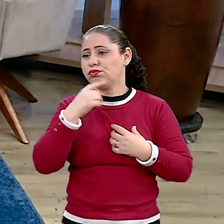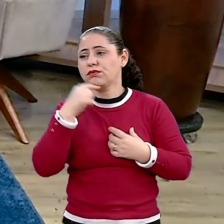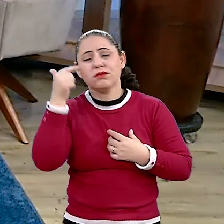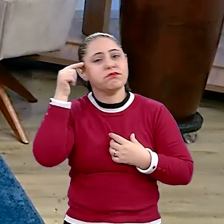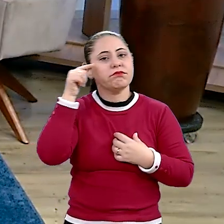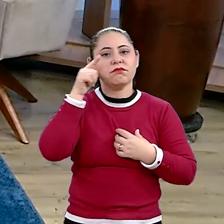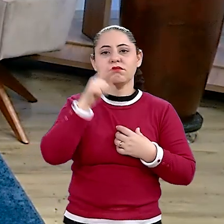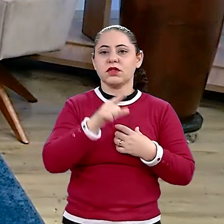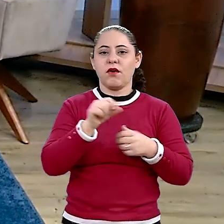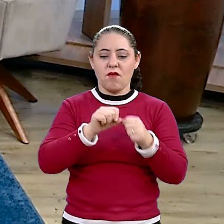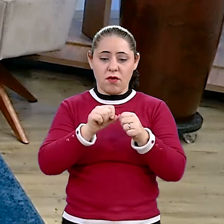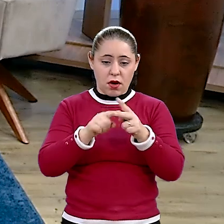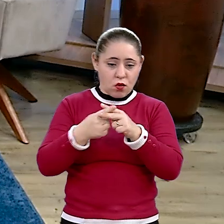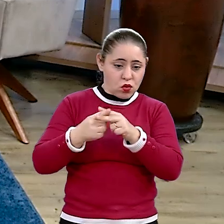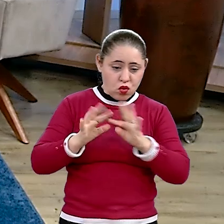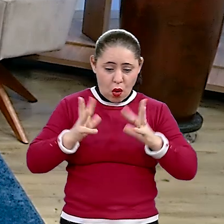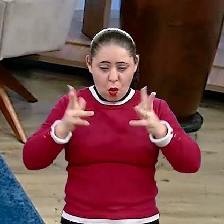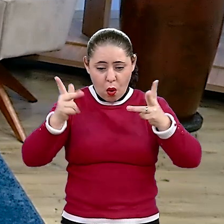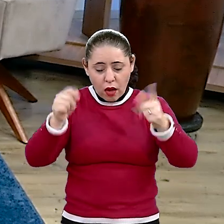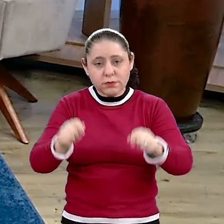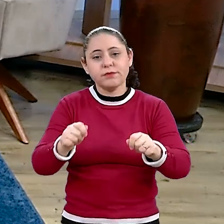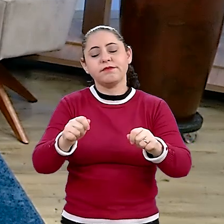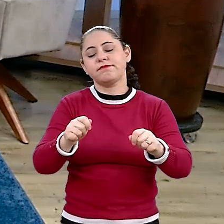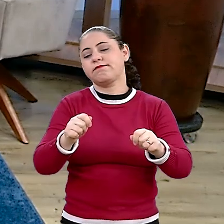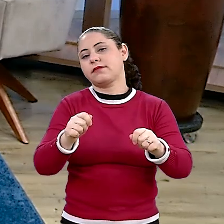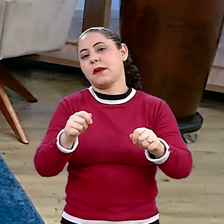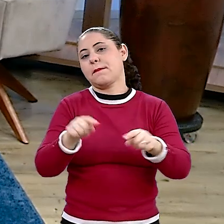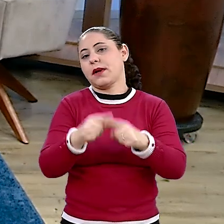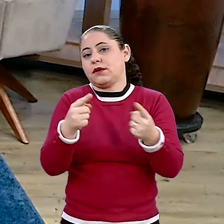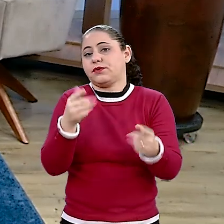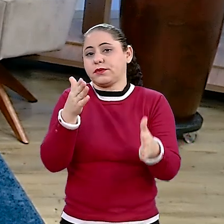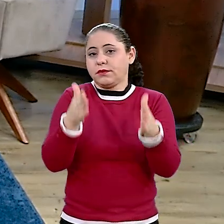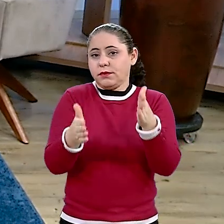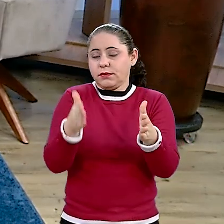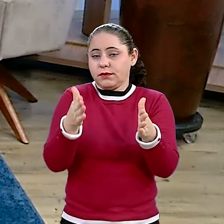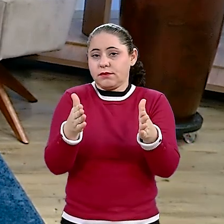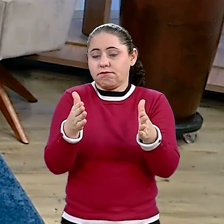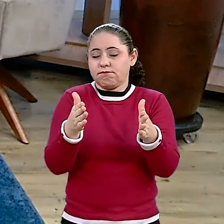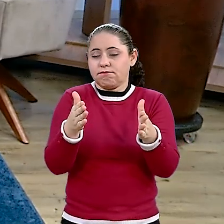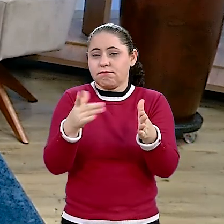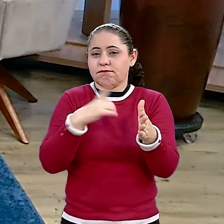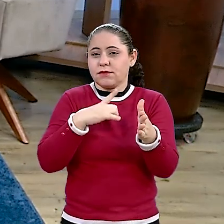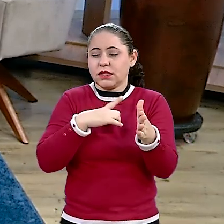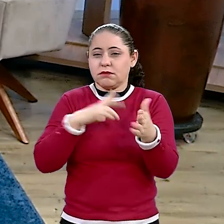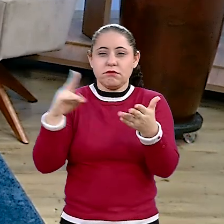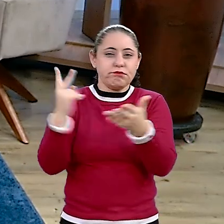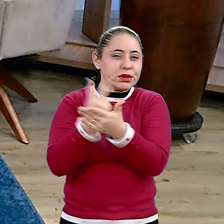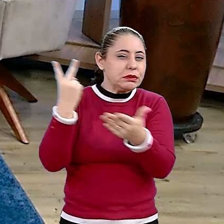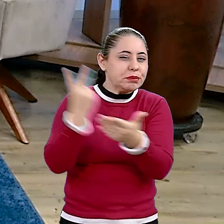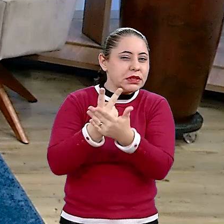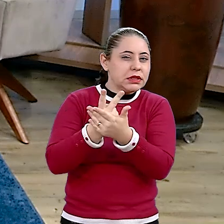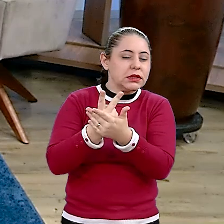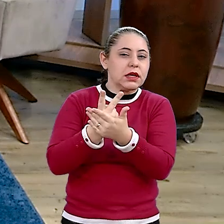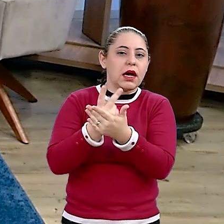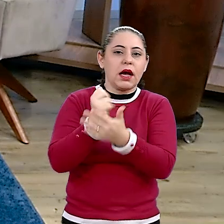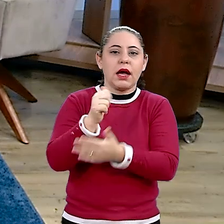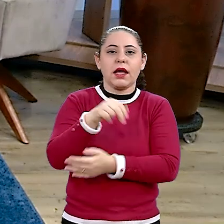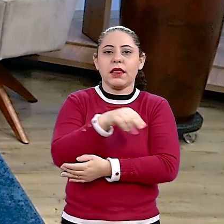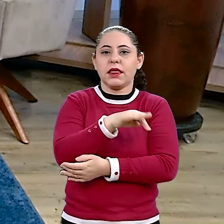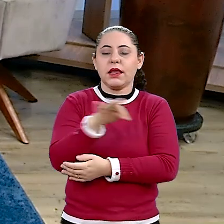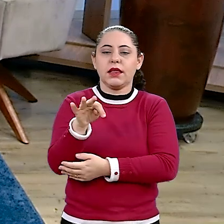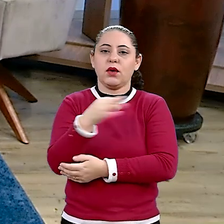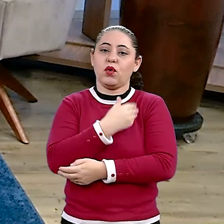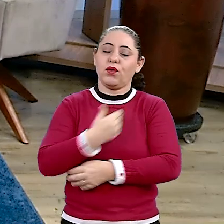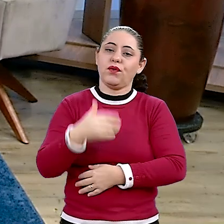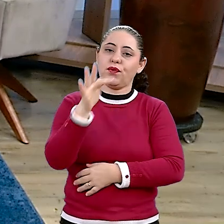os trechos? Sim. Mas nesse momento de tempo, diante de toda a arbitrariedade, os erros que foram feitos pela NTT do